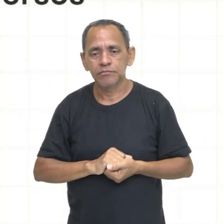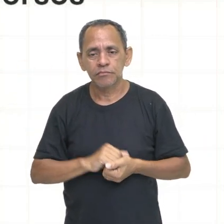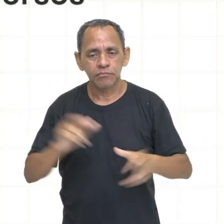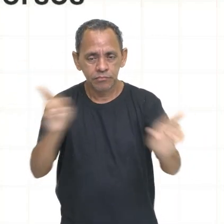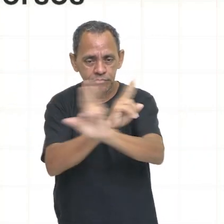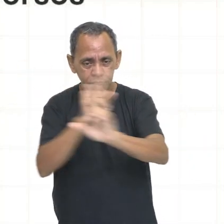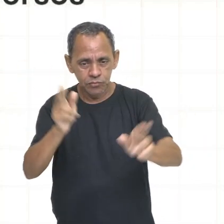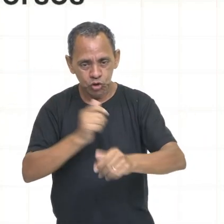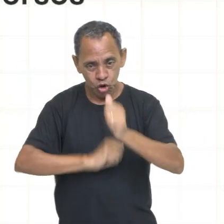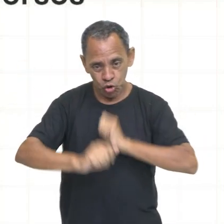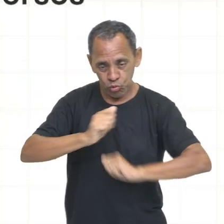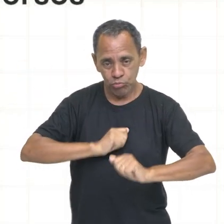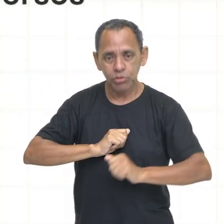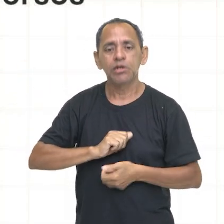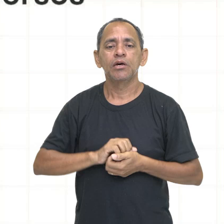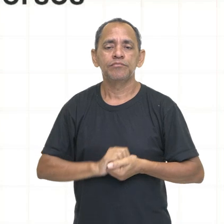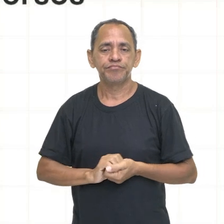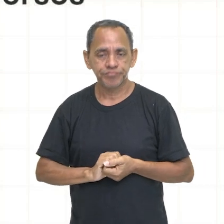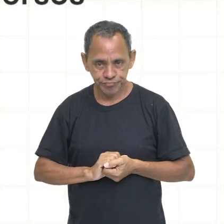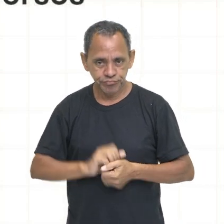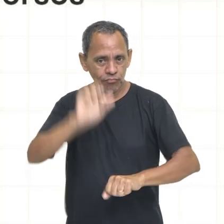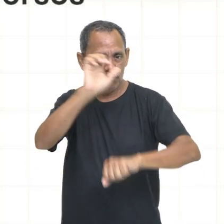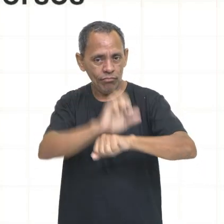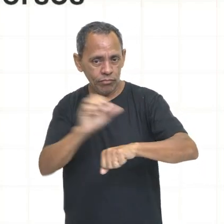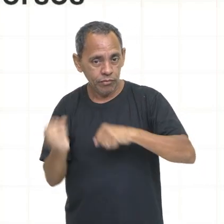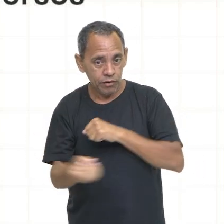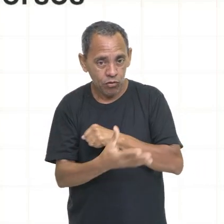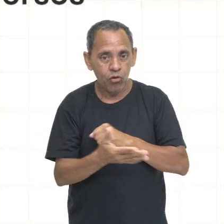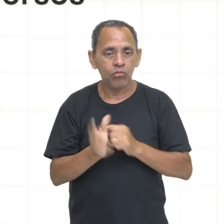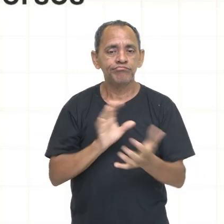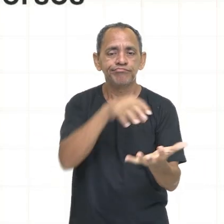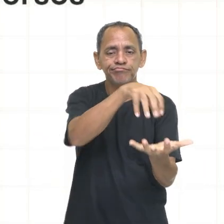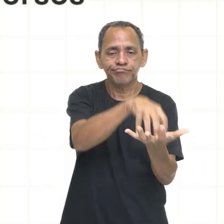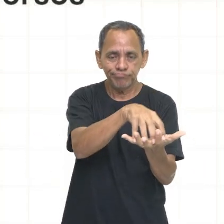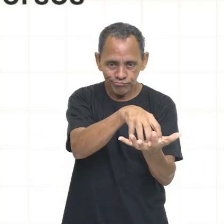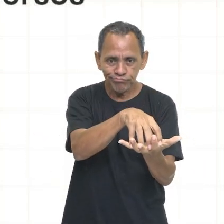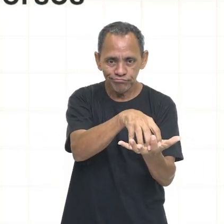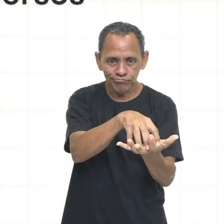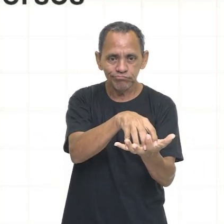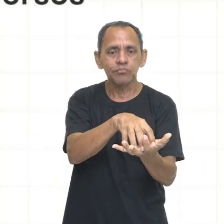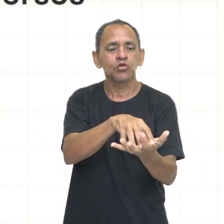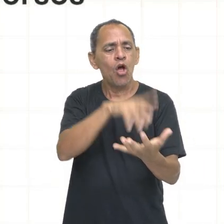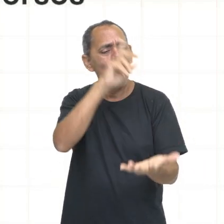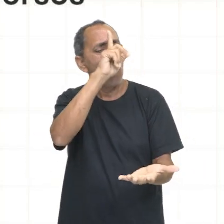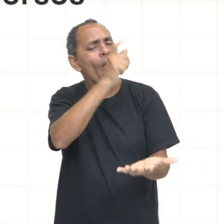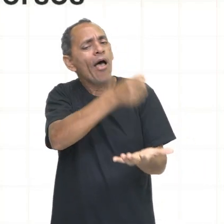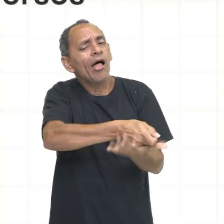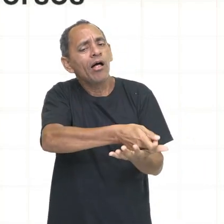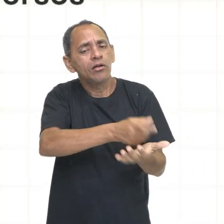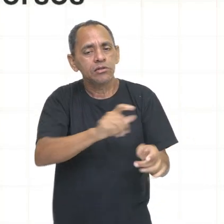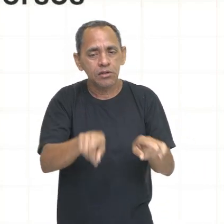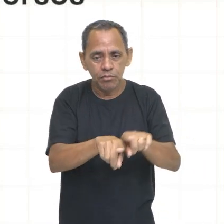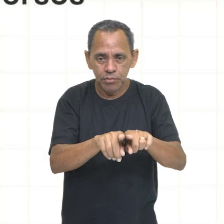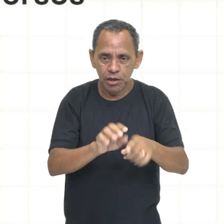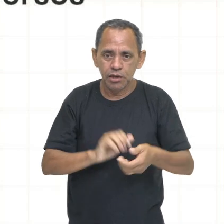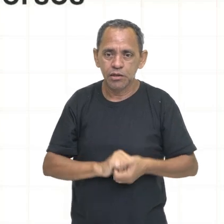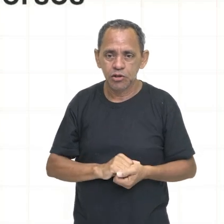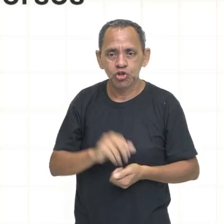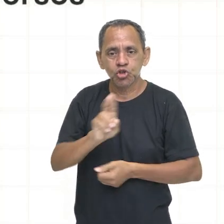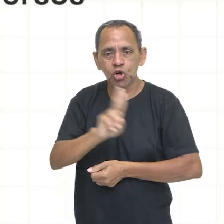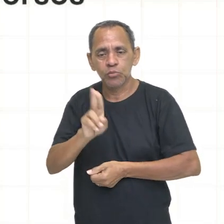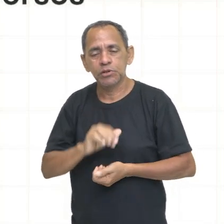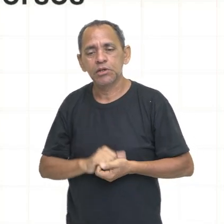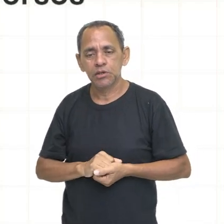economia, o Estado Novo centralizou as decisões e acabou investindo no que chamava de uma